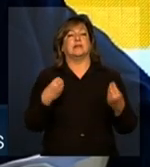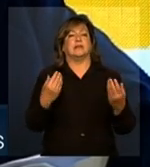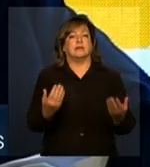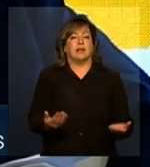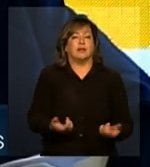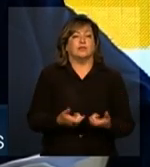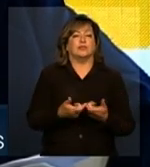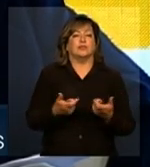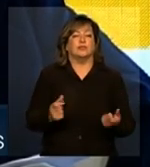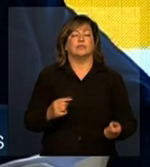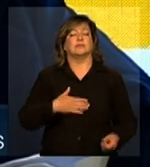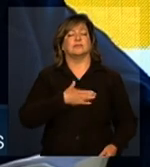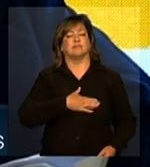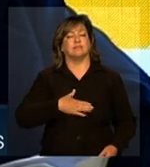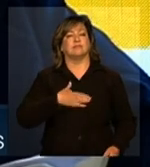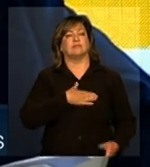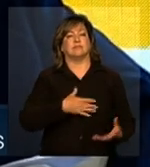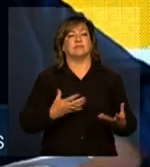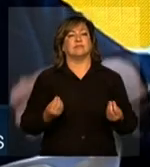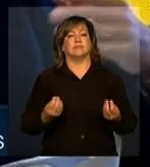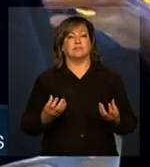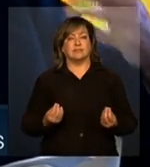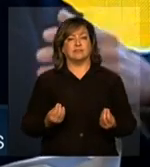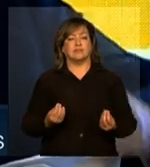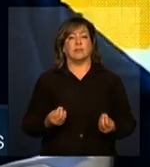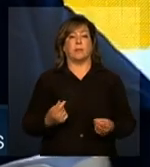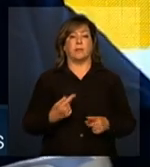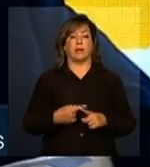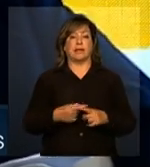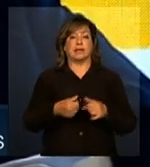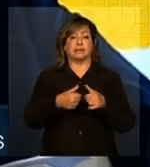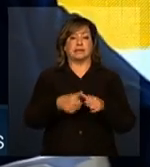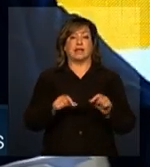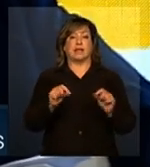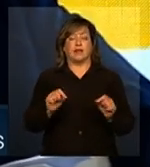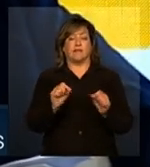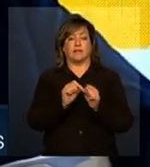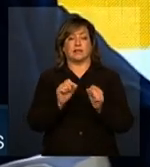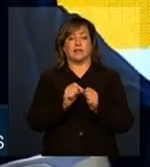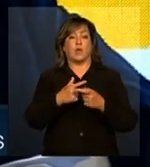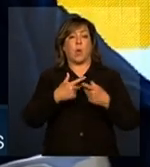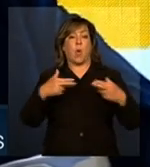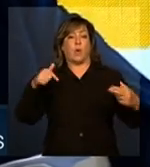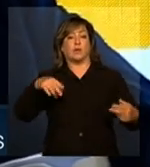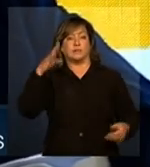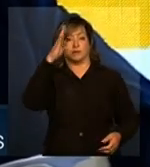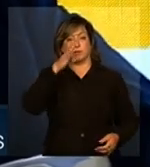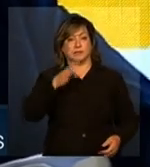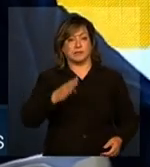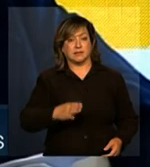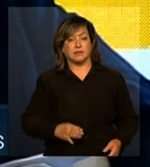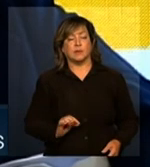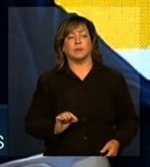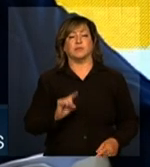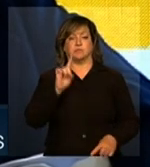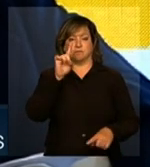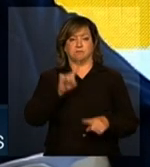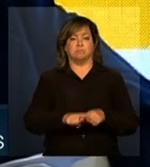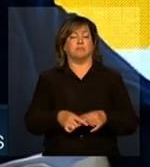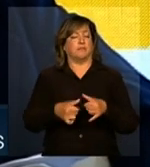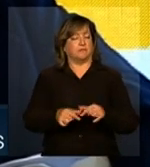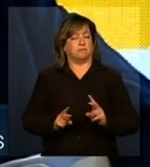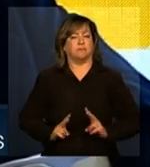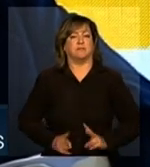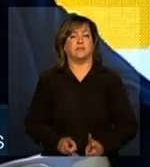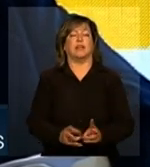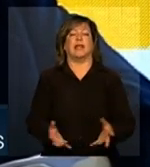grato sentimento de que se está construindo coisas no Brasil que são definitivas, que